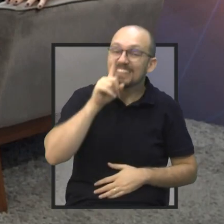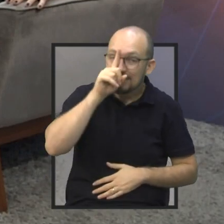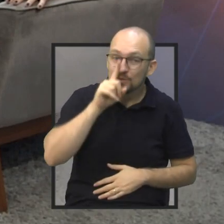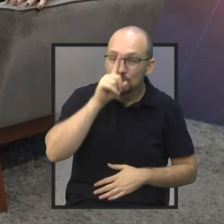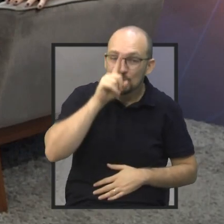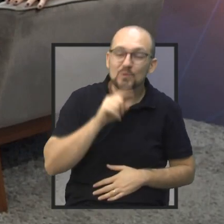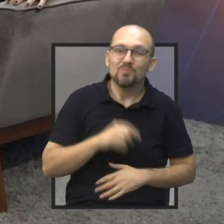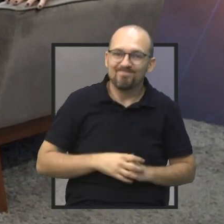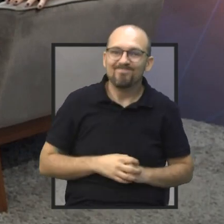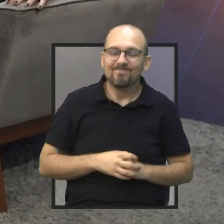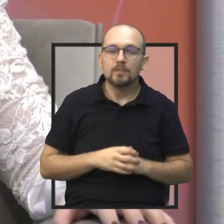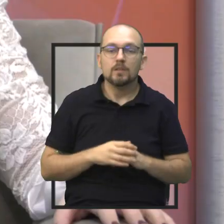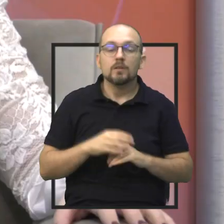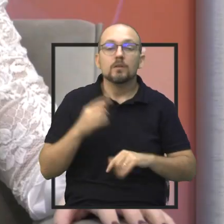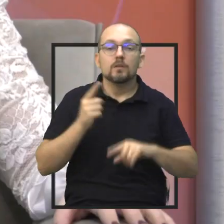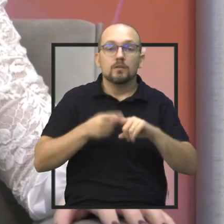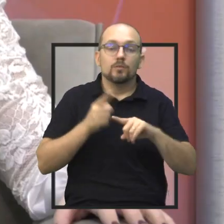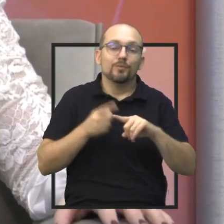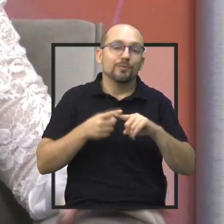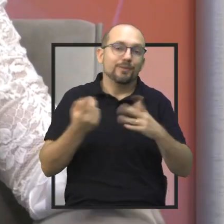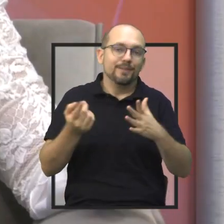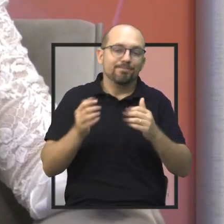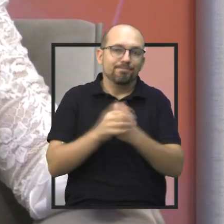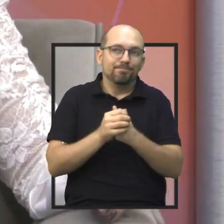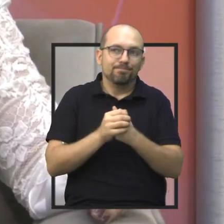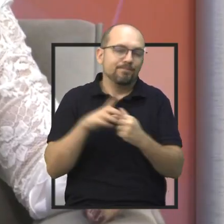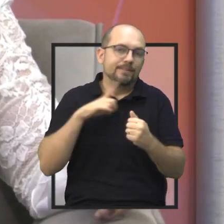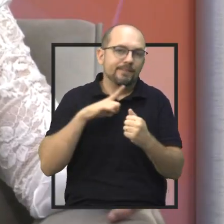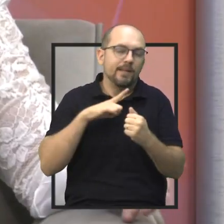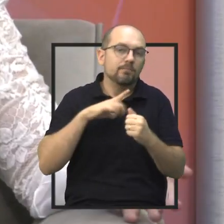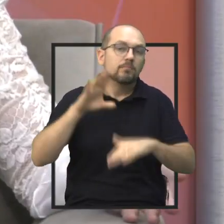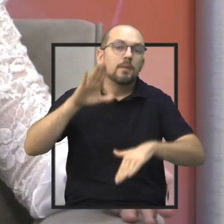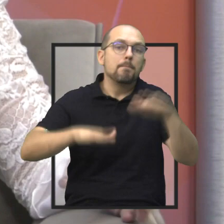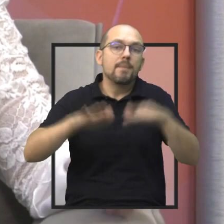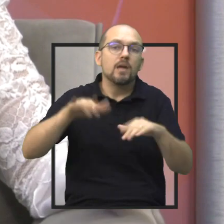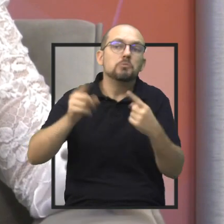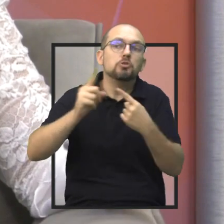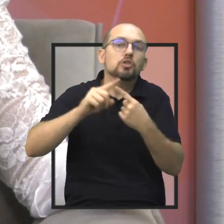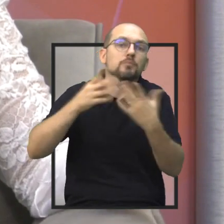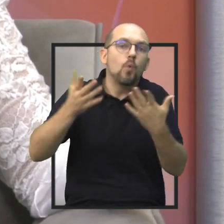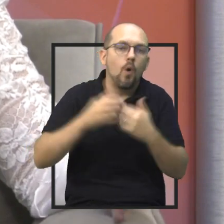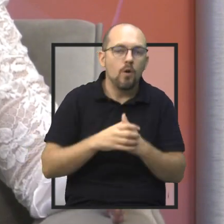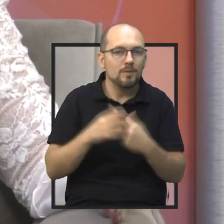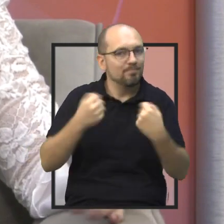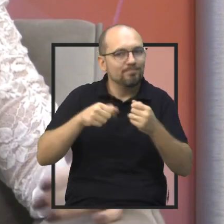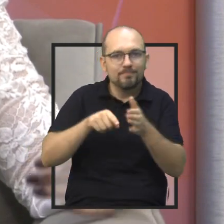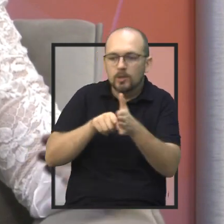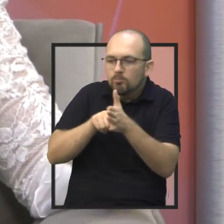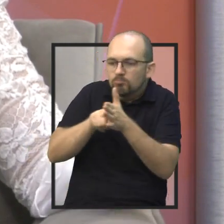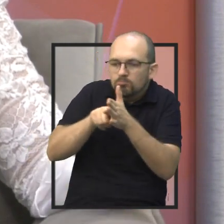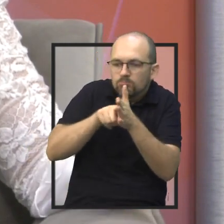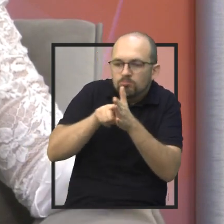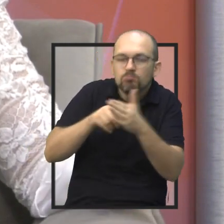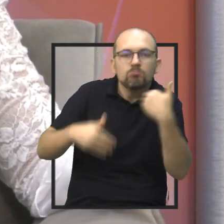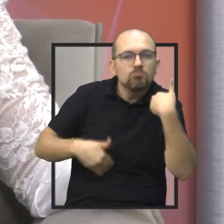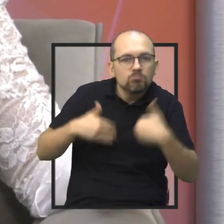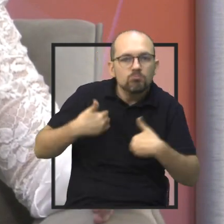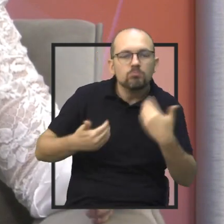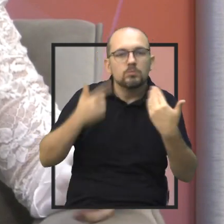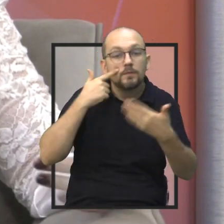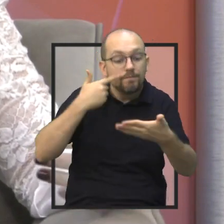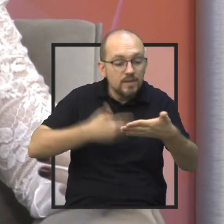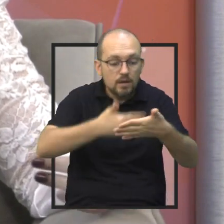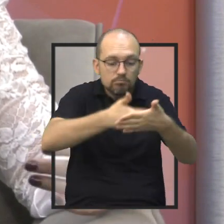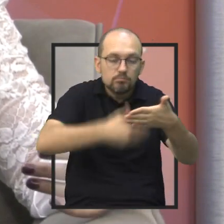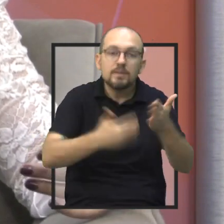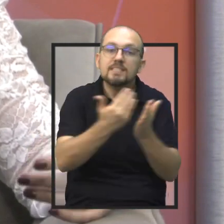risco, né? Porque, que nem eu falei, depende do que é, depende de uma anamnese, de um